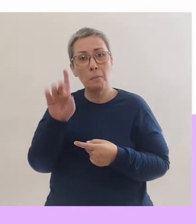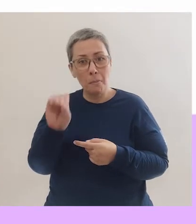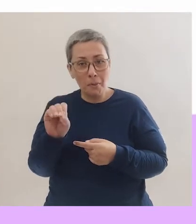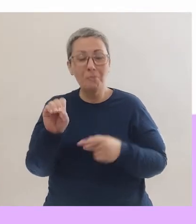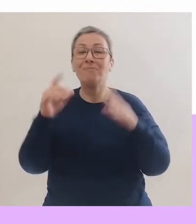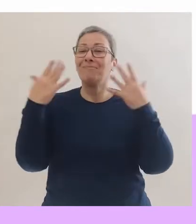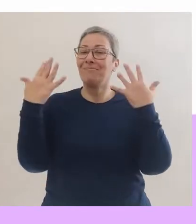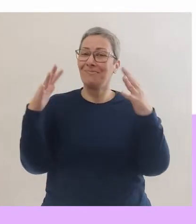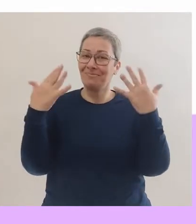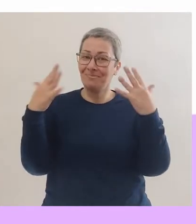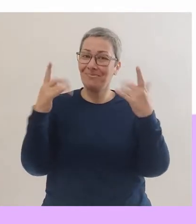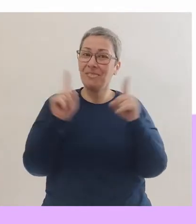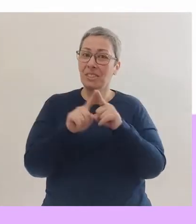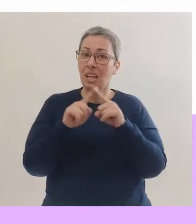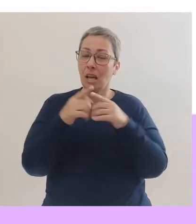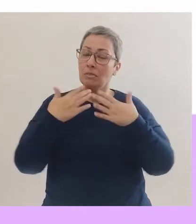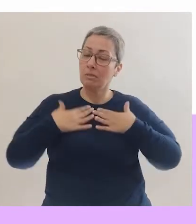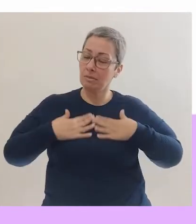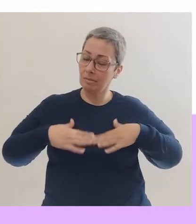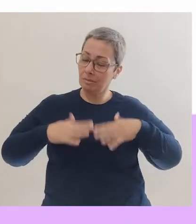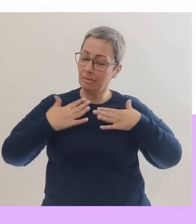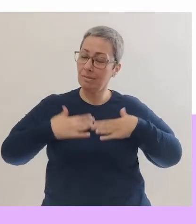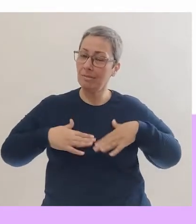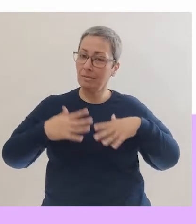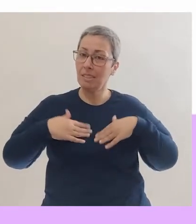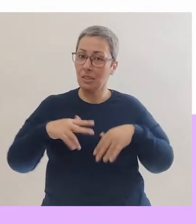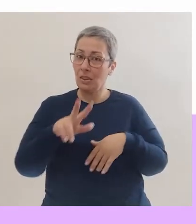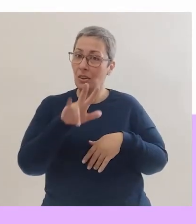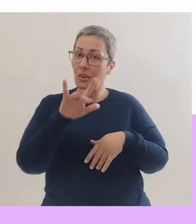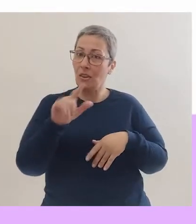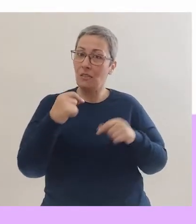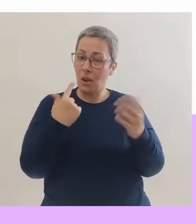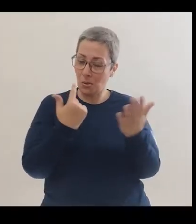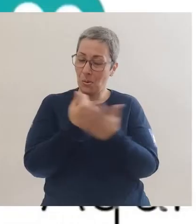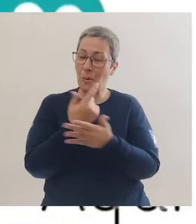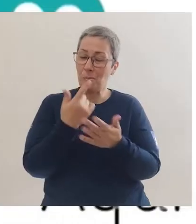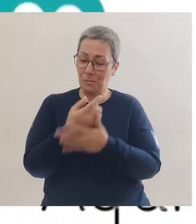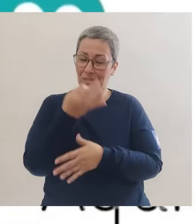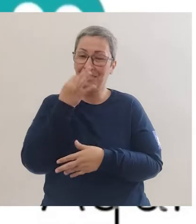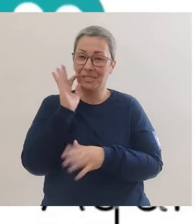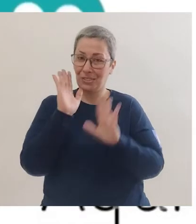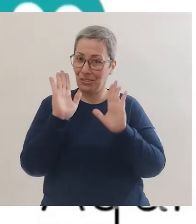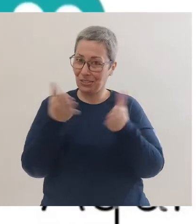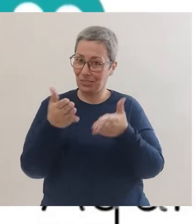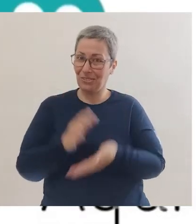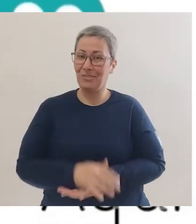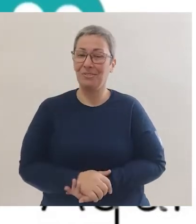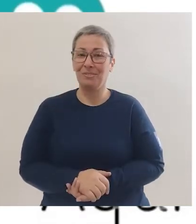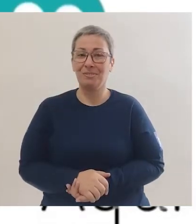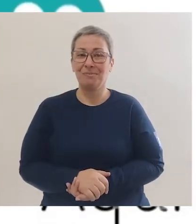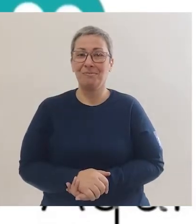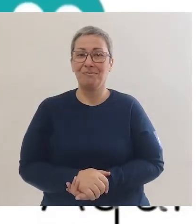Parabéns! E fiquem tranquilos e tranquilas que eu já comprei o café.